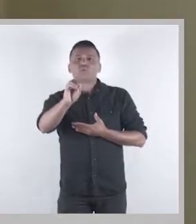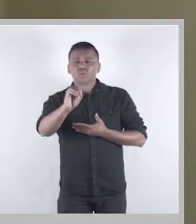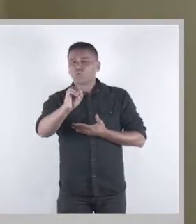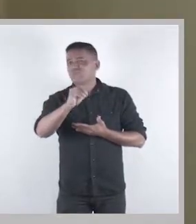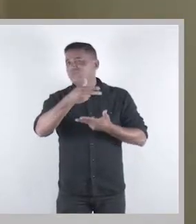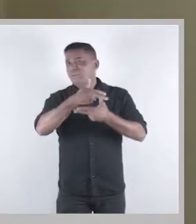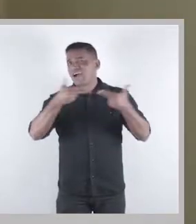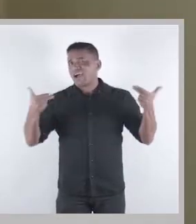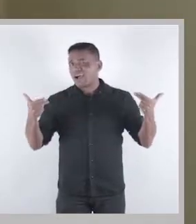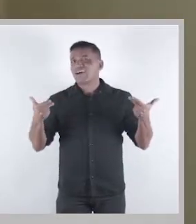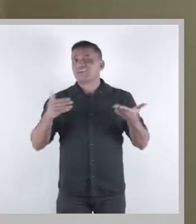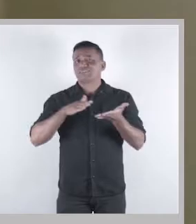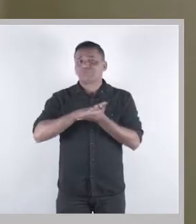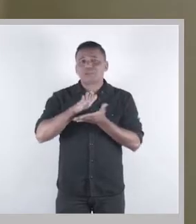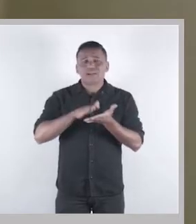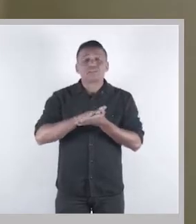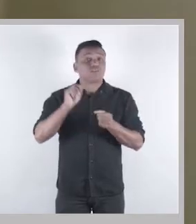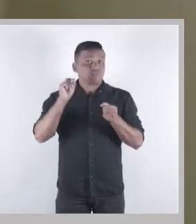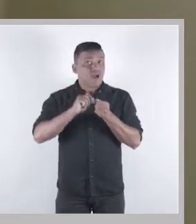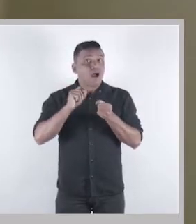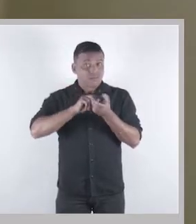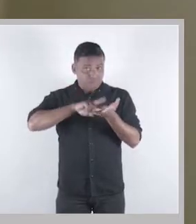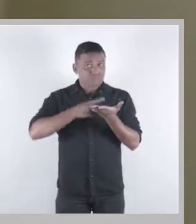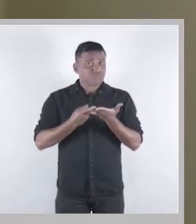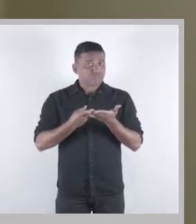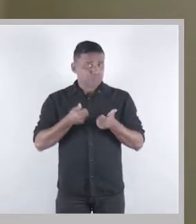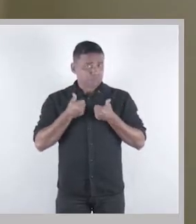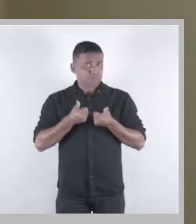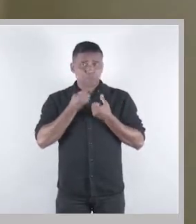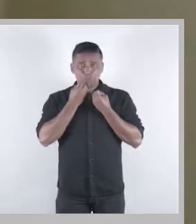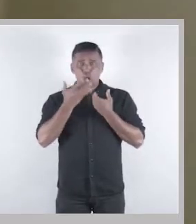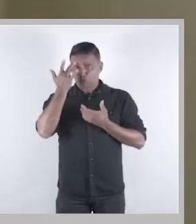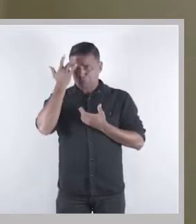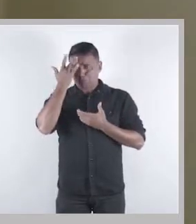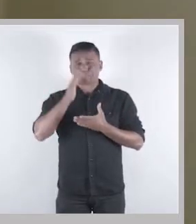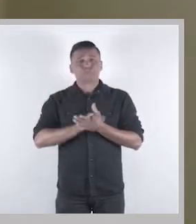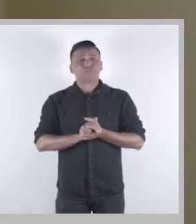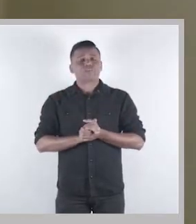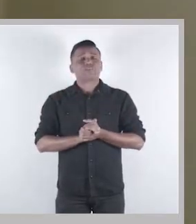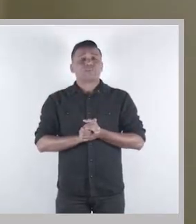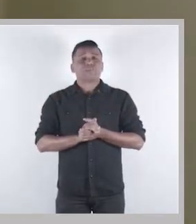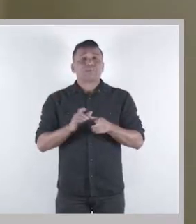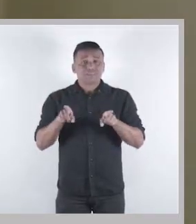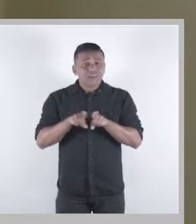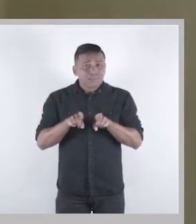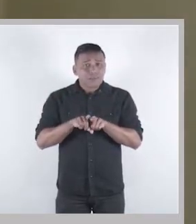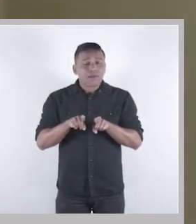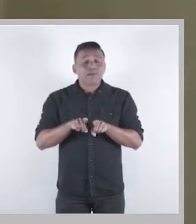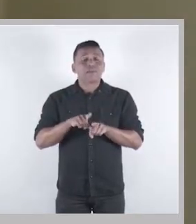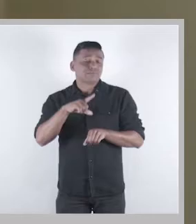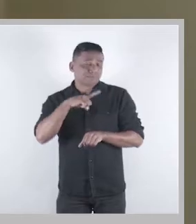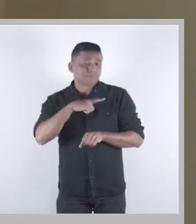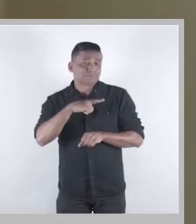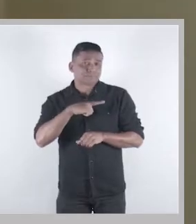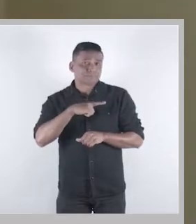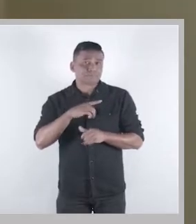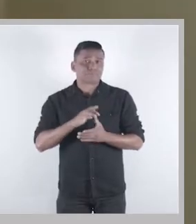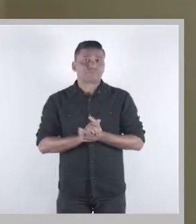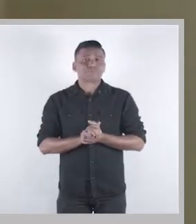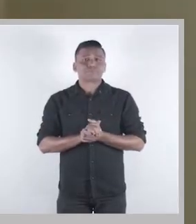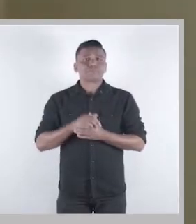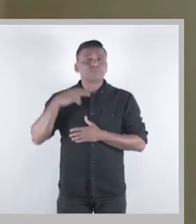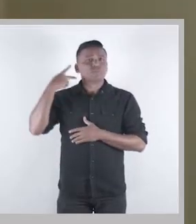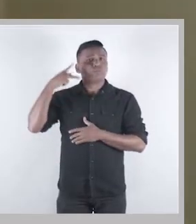forma muito boa além dessa mecanismo nesse tem é a questão das políticas públicas a quem pode falar mais para frente